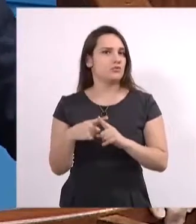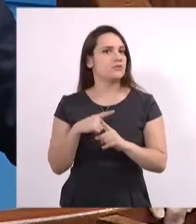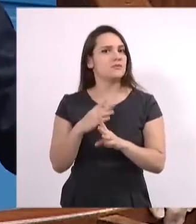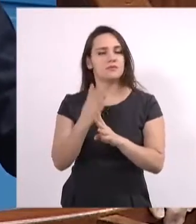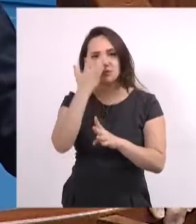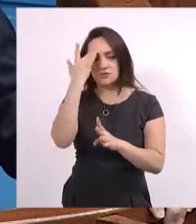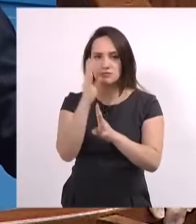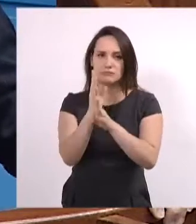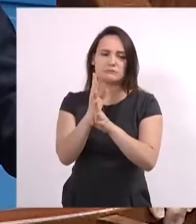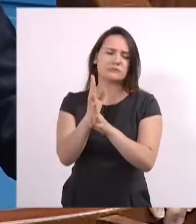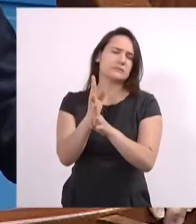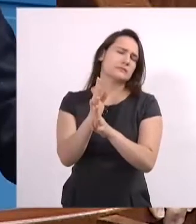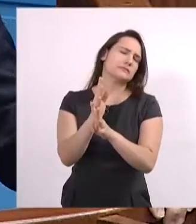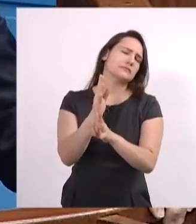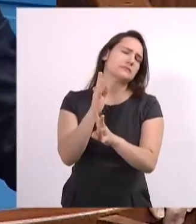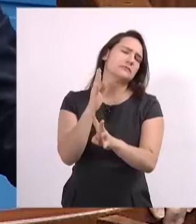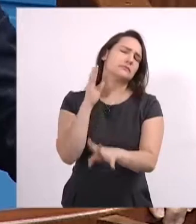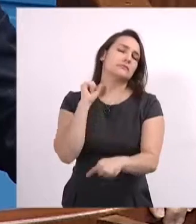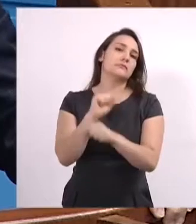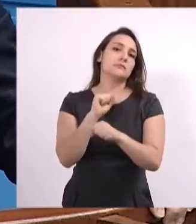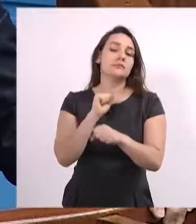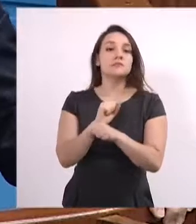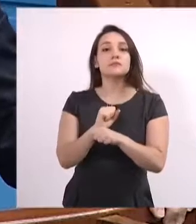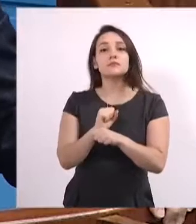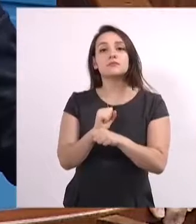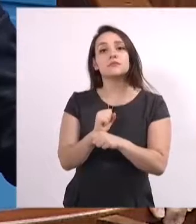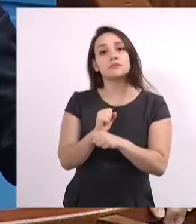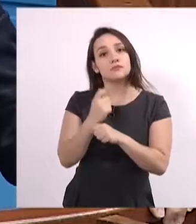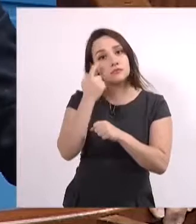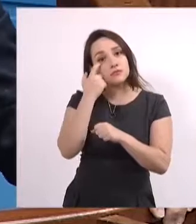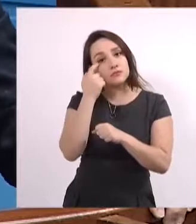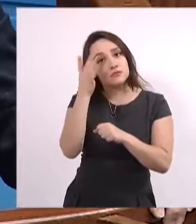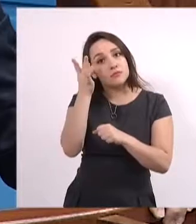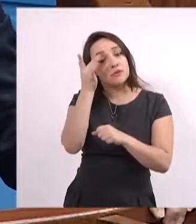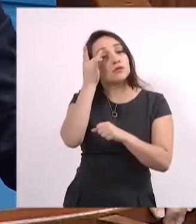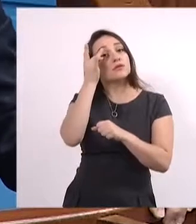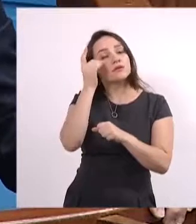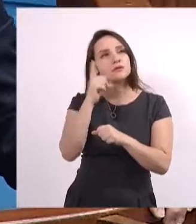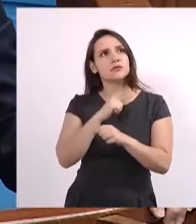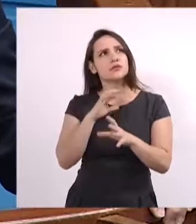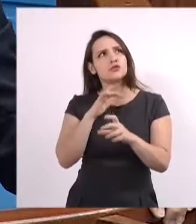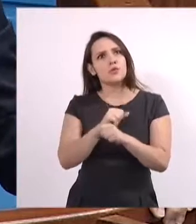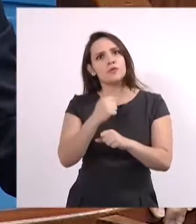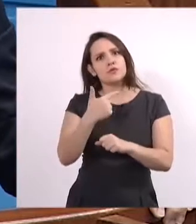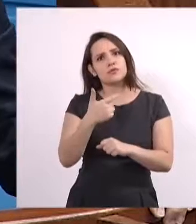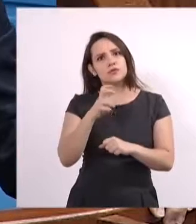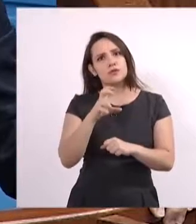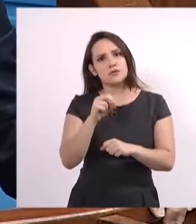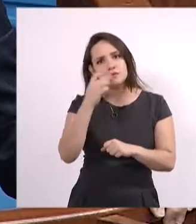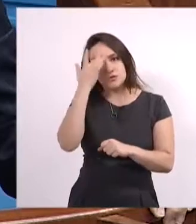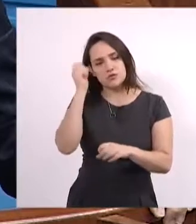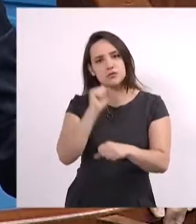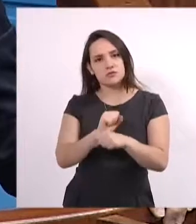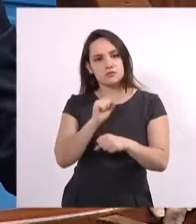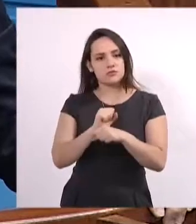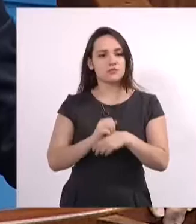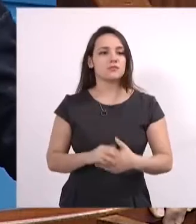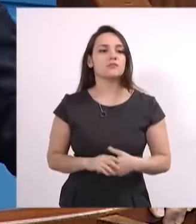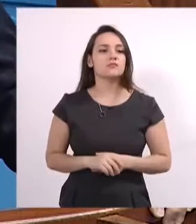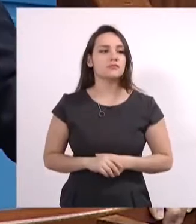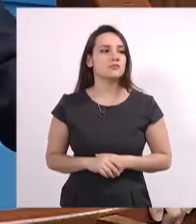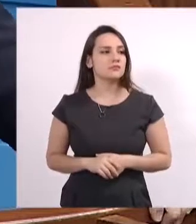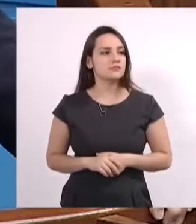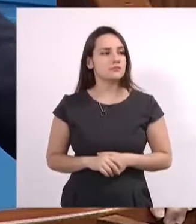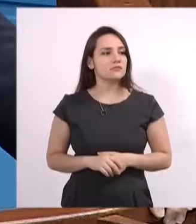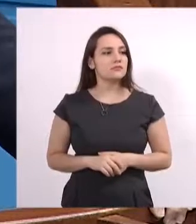ser feito o transplante, por exemplo, de córnea, de mais de 250 pessoas. É uma das maiores do